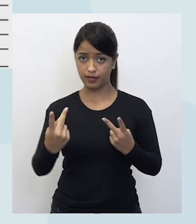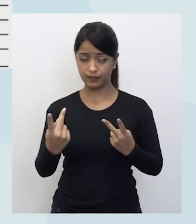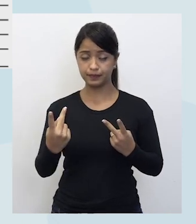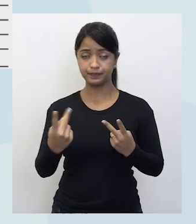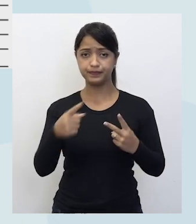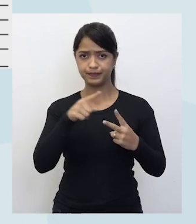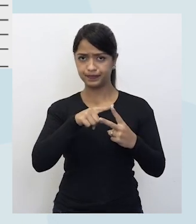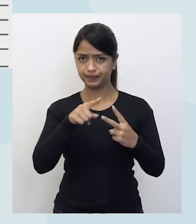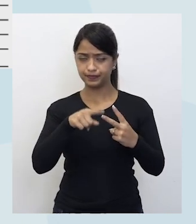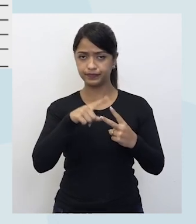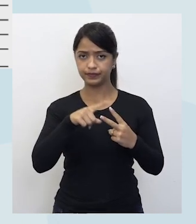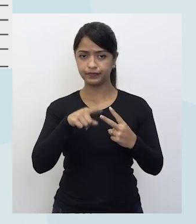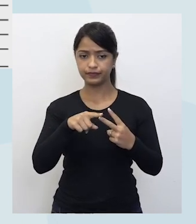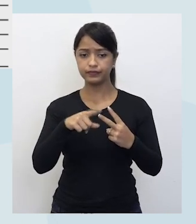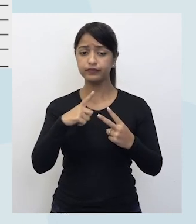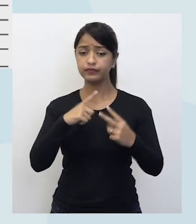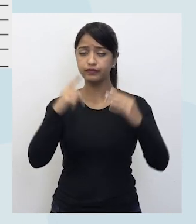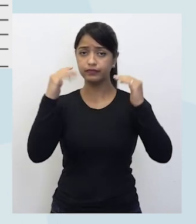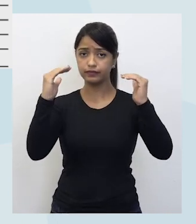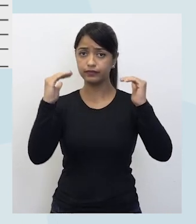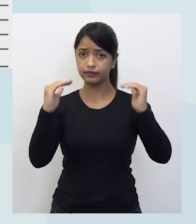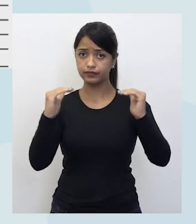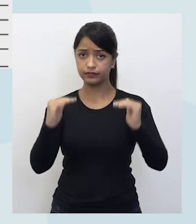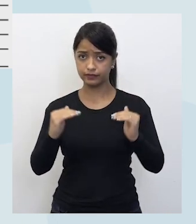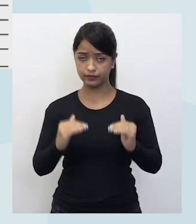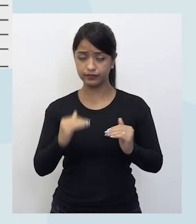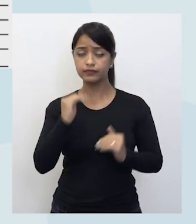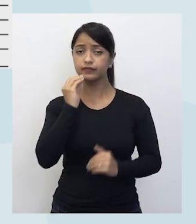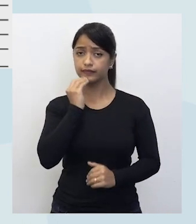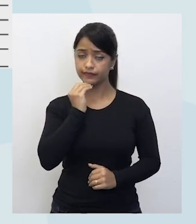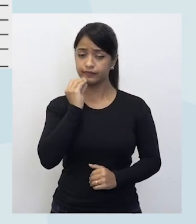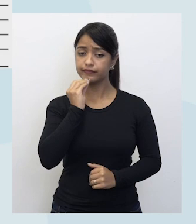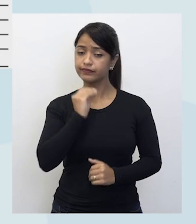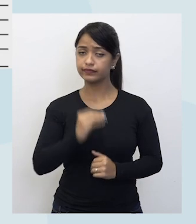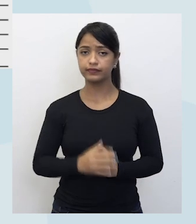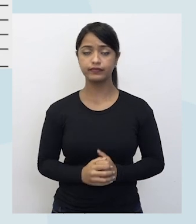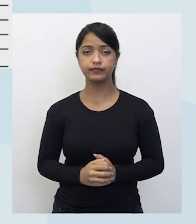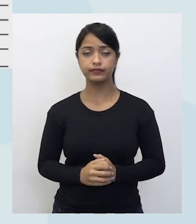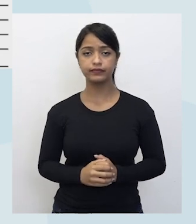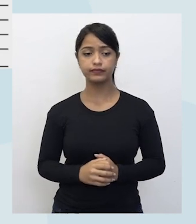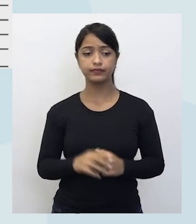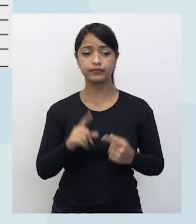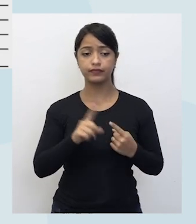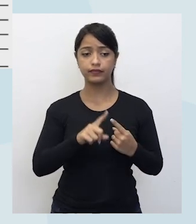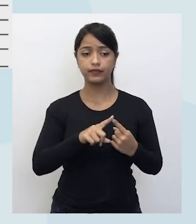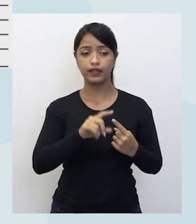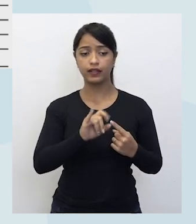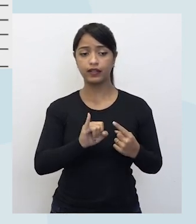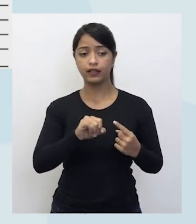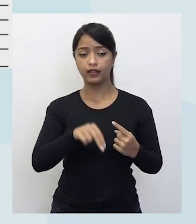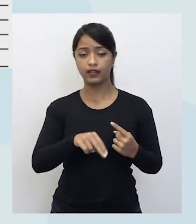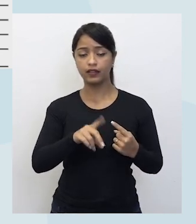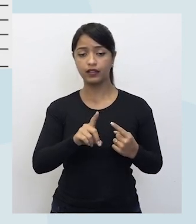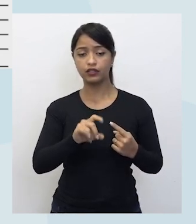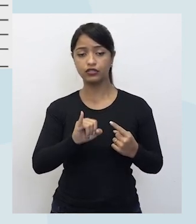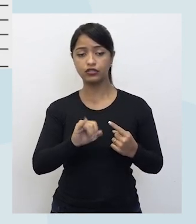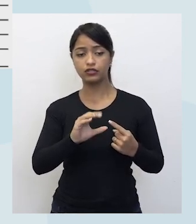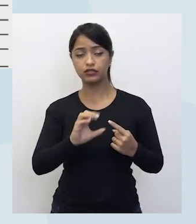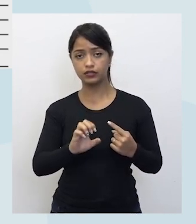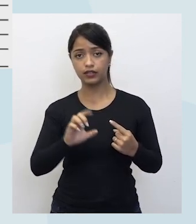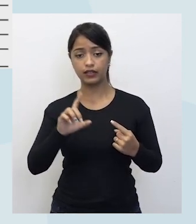itens, eles estão ranqueados, tá? Então, não quer dizer que o índice de Gini é 51,9,